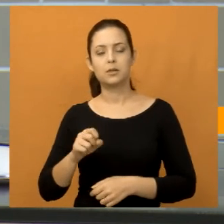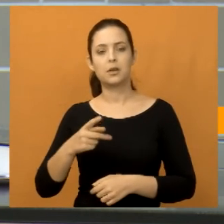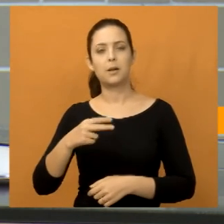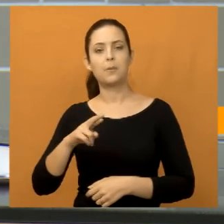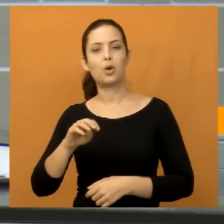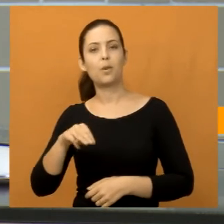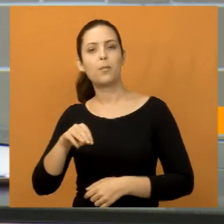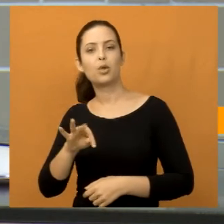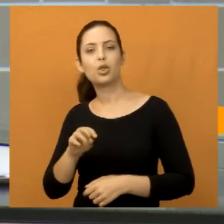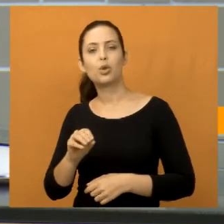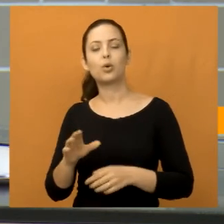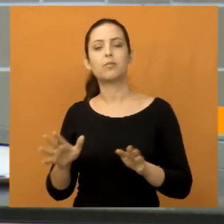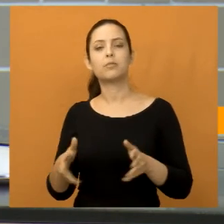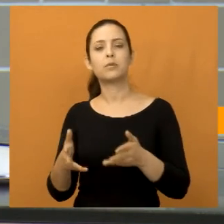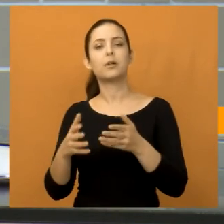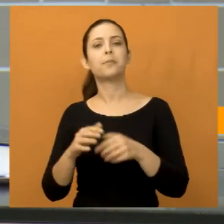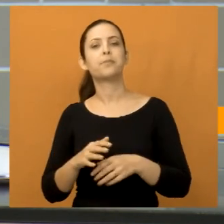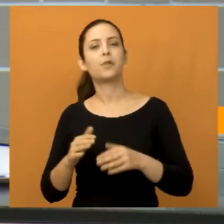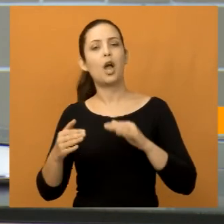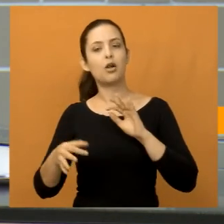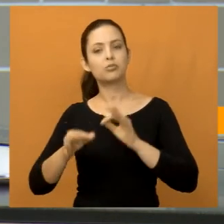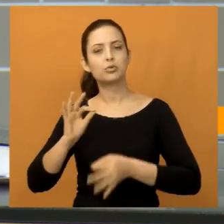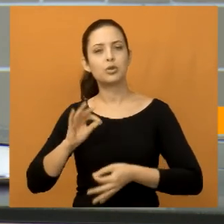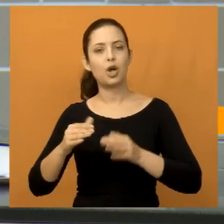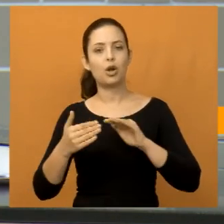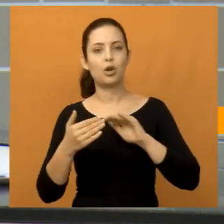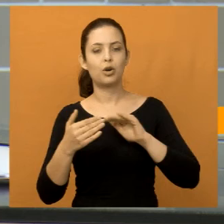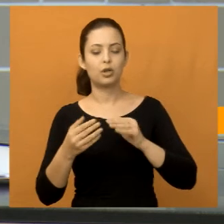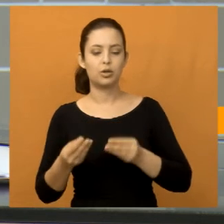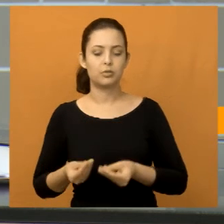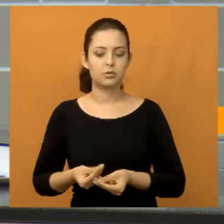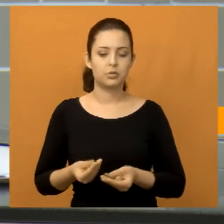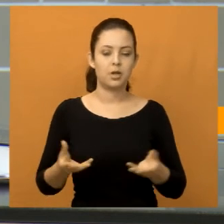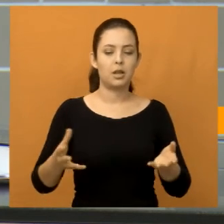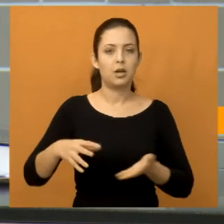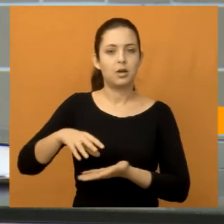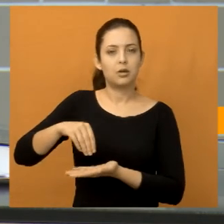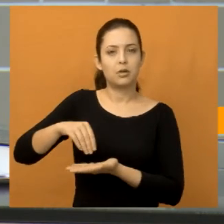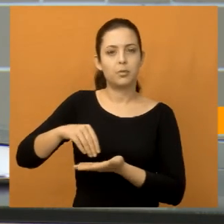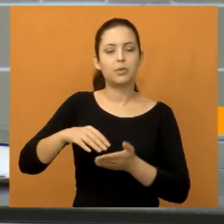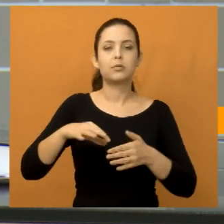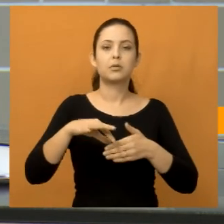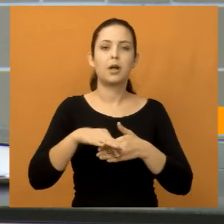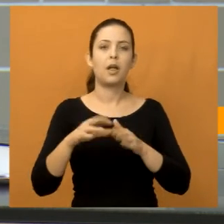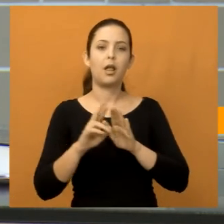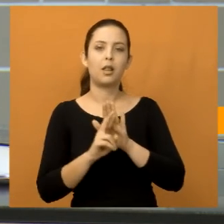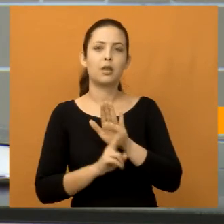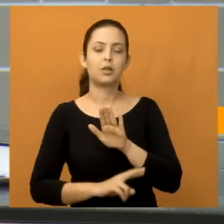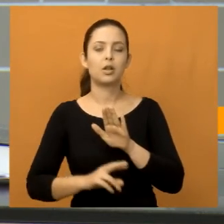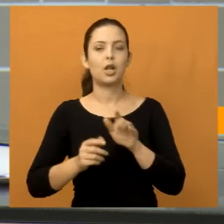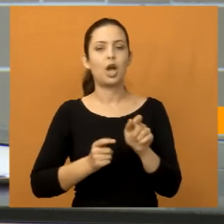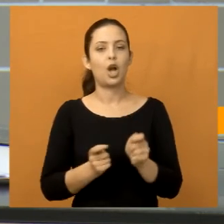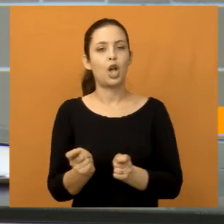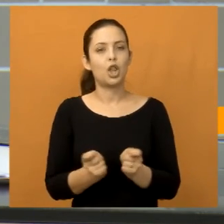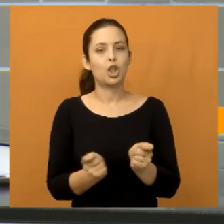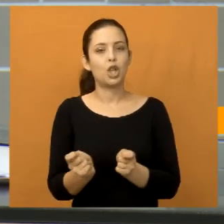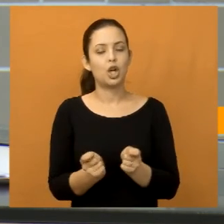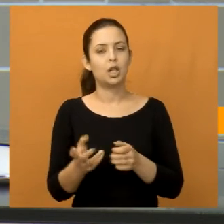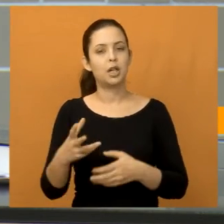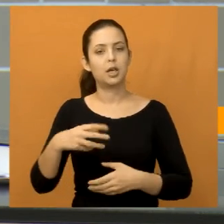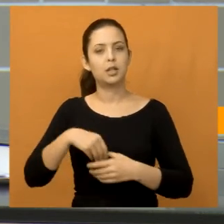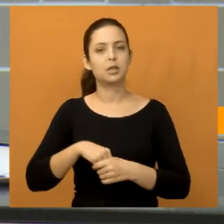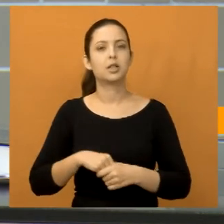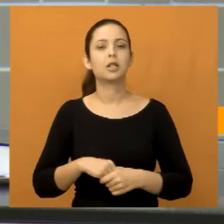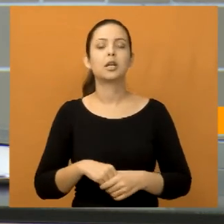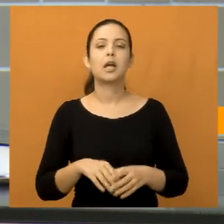justiça, concordou em fornecer a esta CPI cópia do anexo do relatório de controle interno referente à